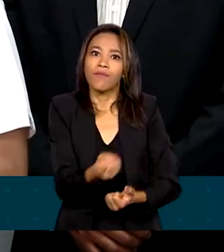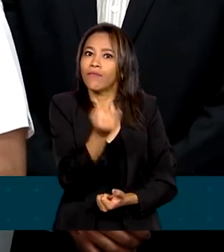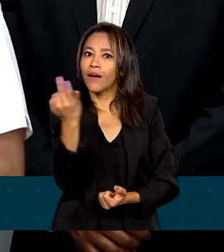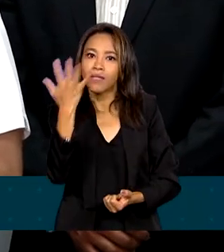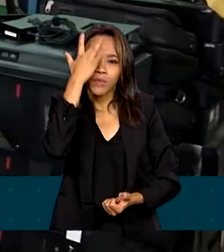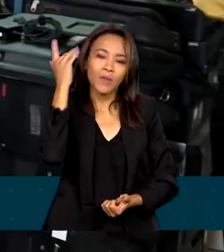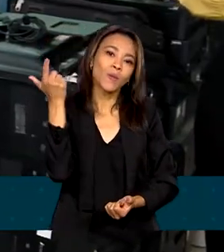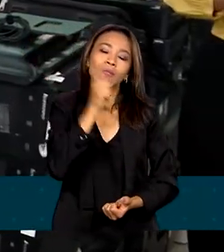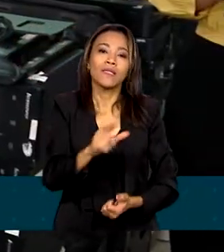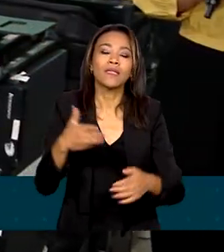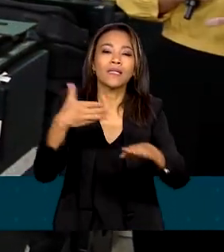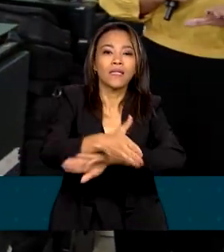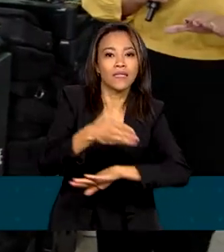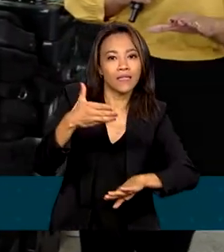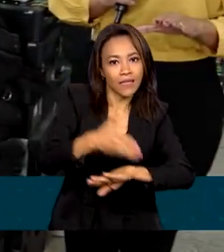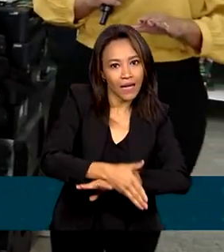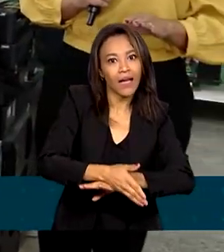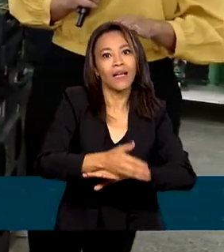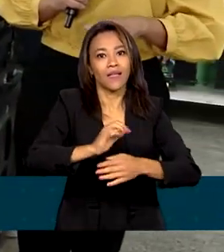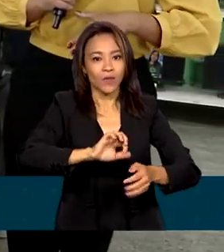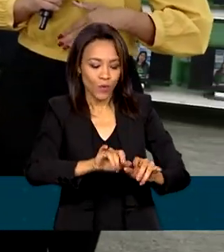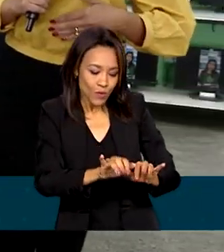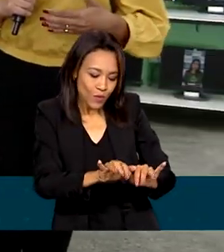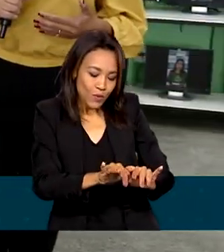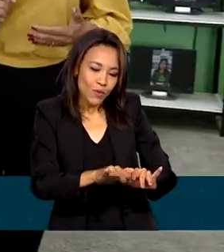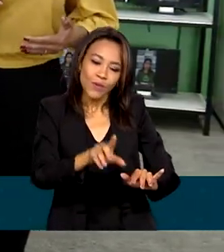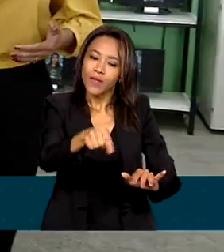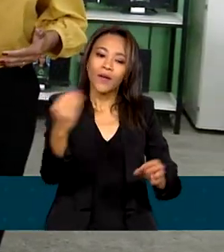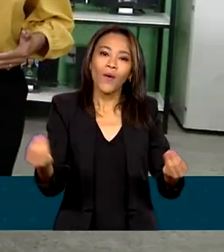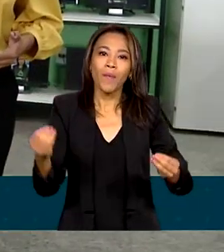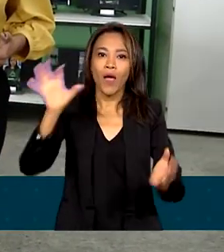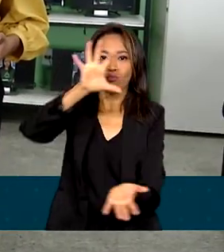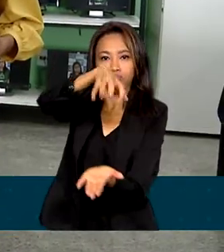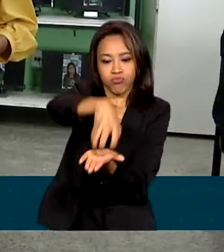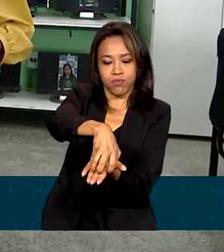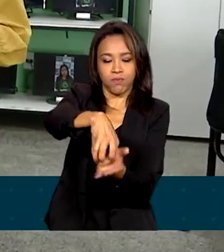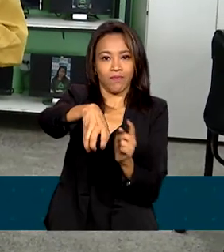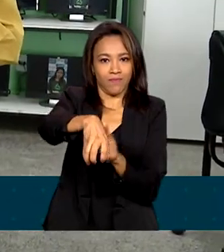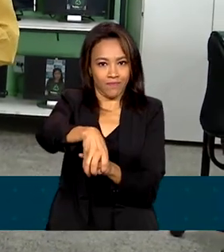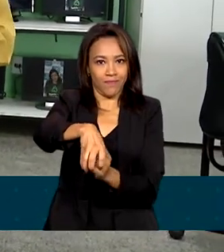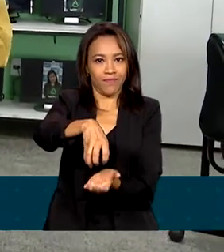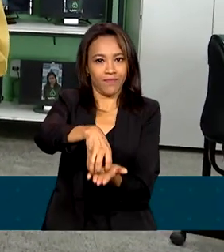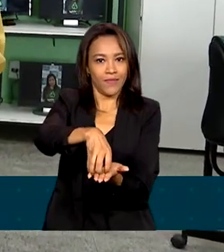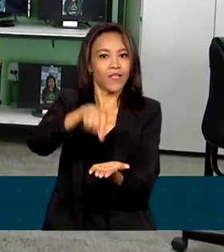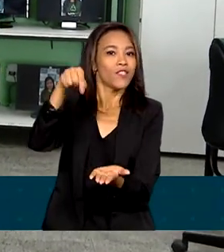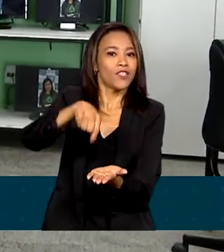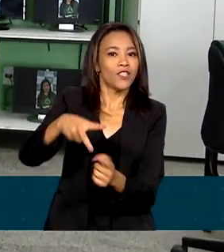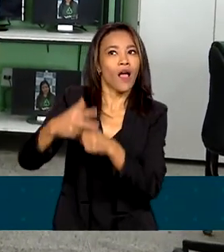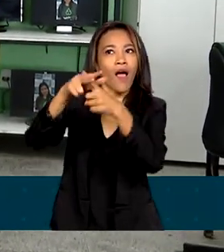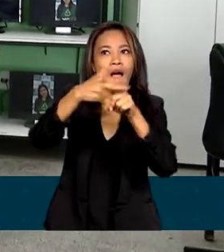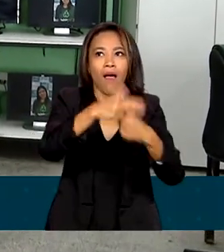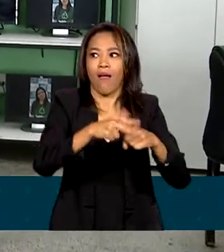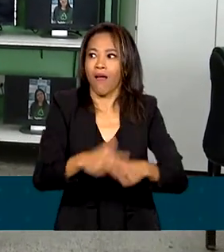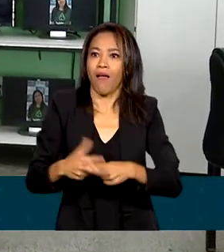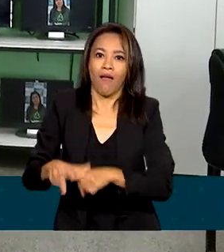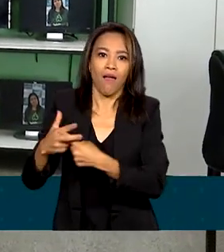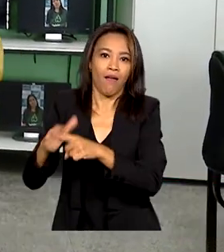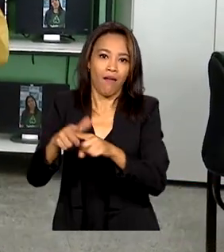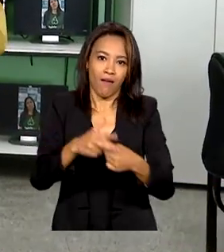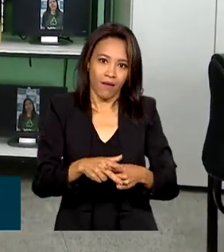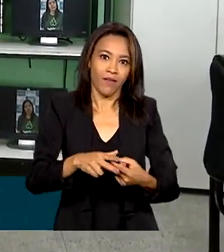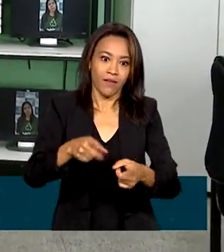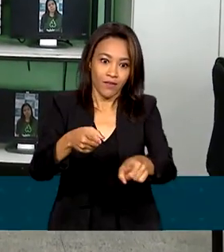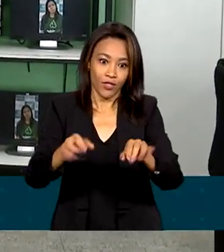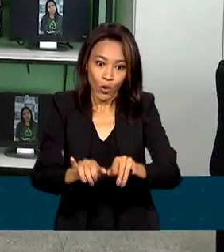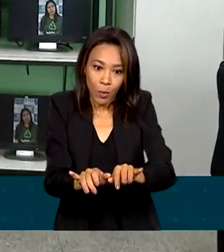mundo digital. E a porta de entrada são os centros de recondicionamento de computadores. Espaços